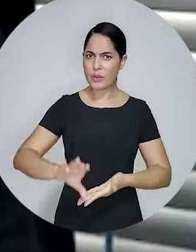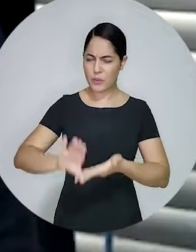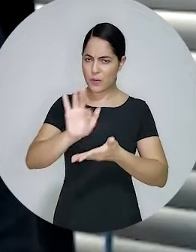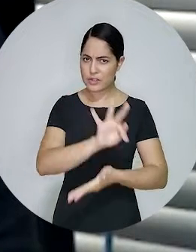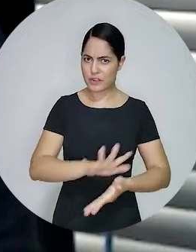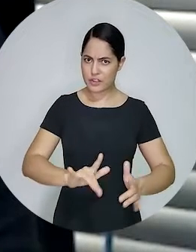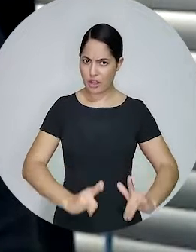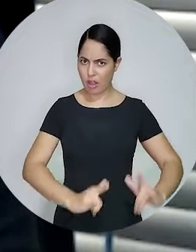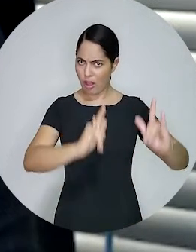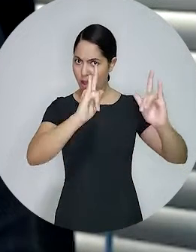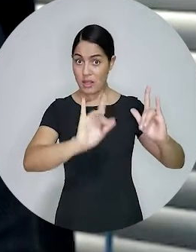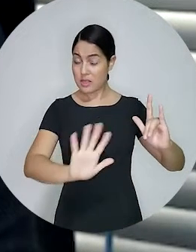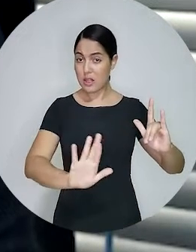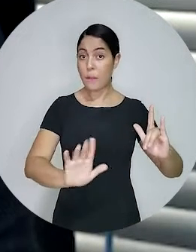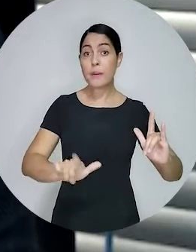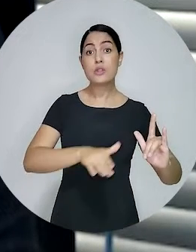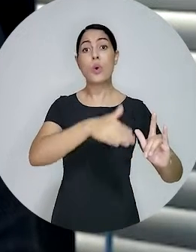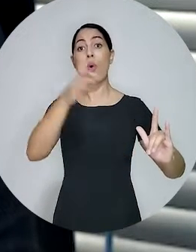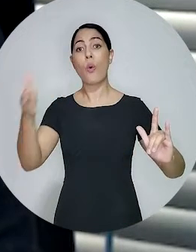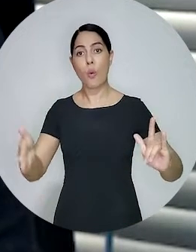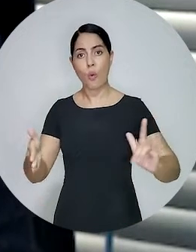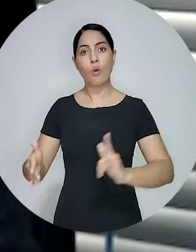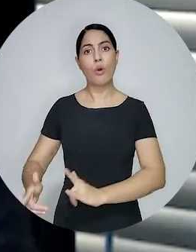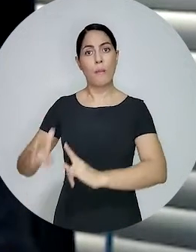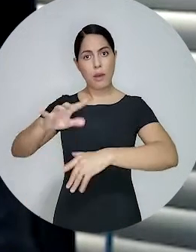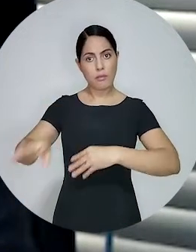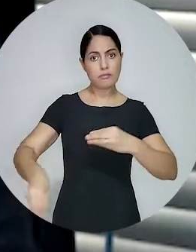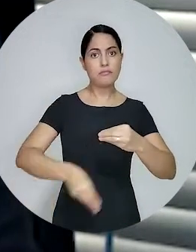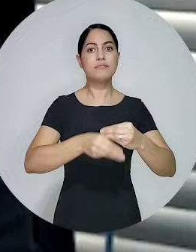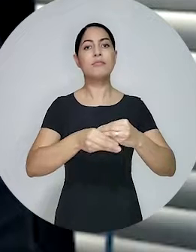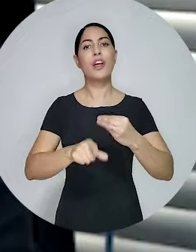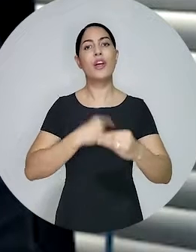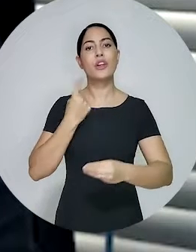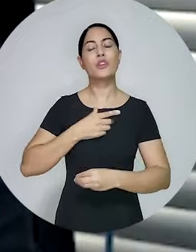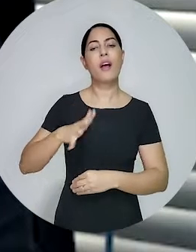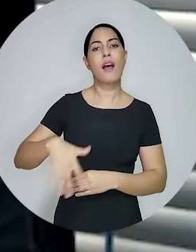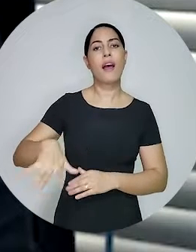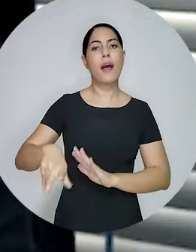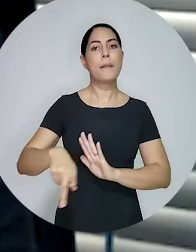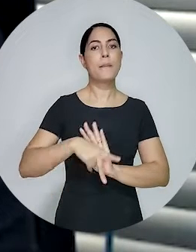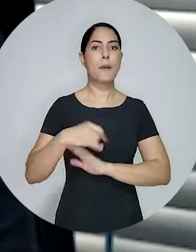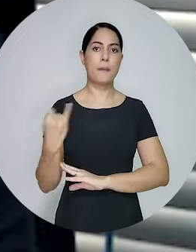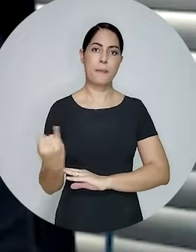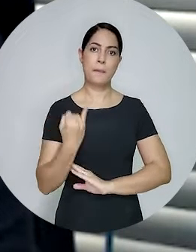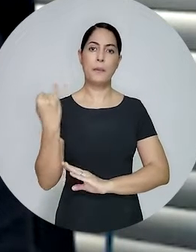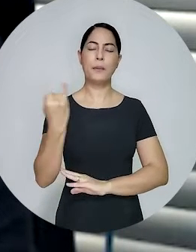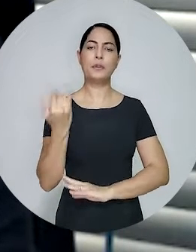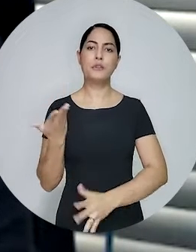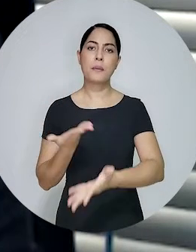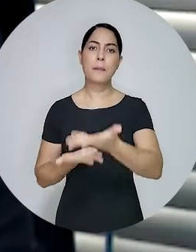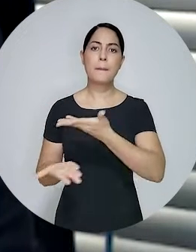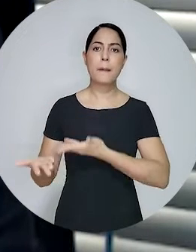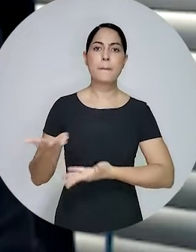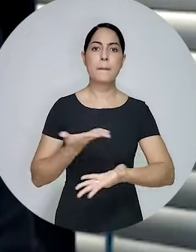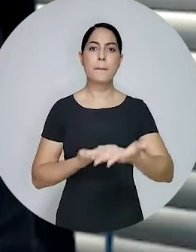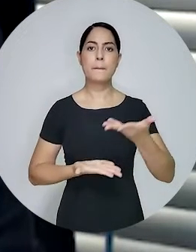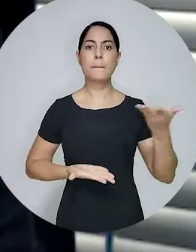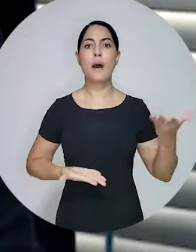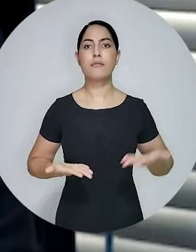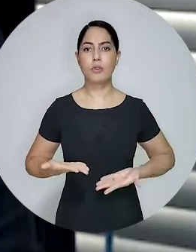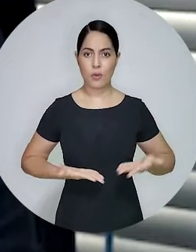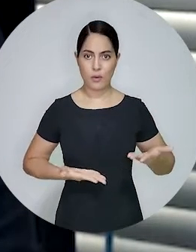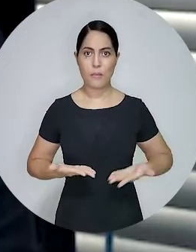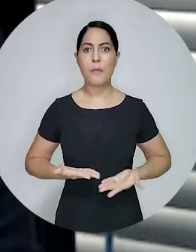espaço dentro do Conselho Federal, né? Não no prédio do Conselho Federal, mas o anexo ao Conselho Federal, um